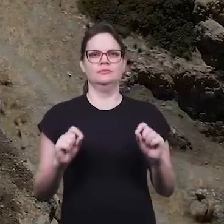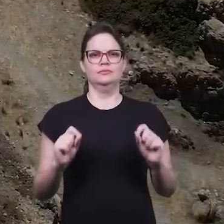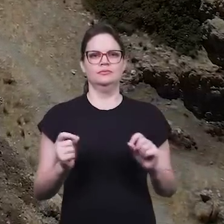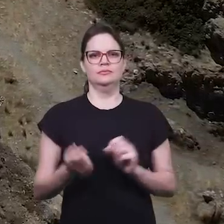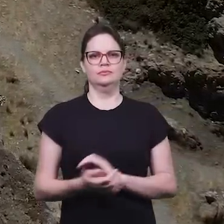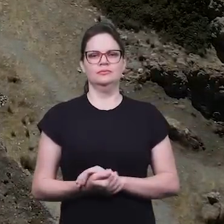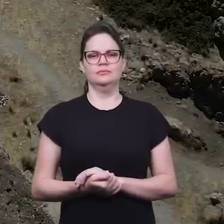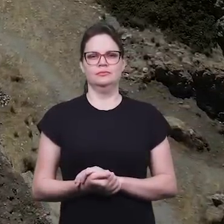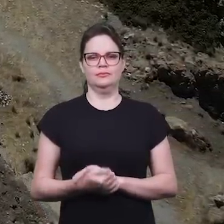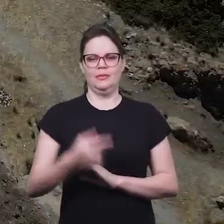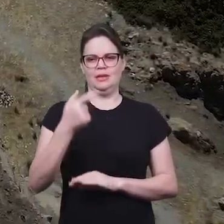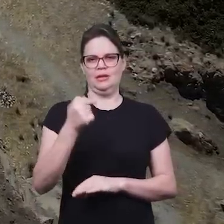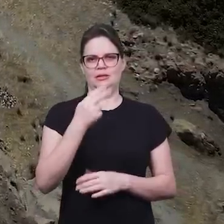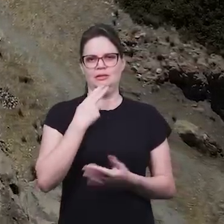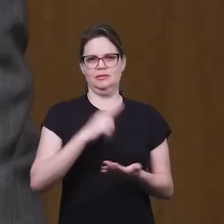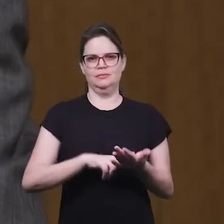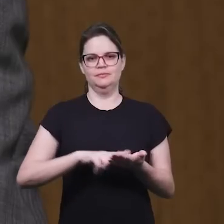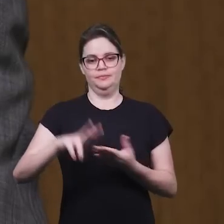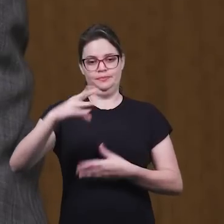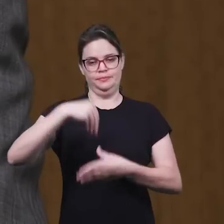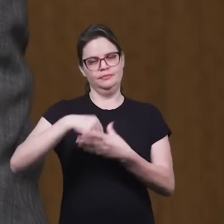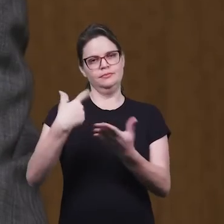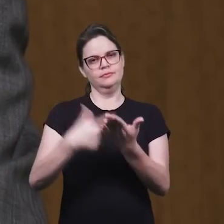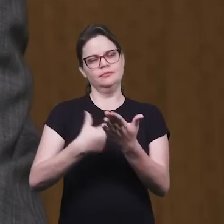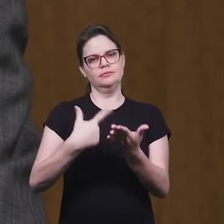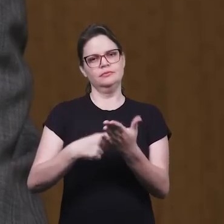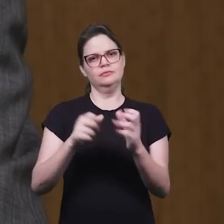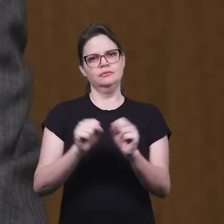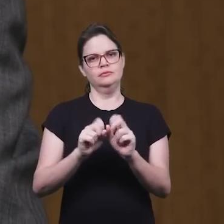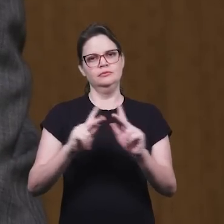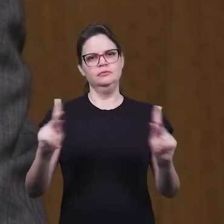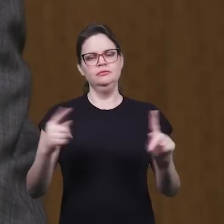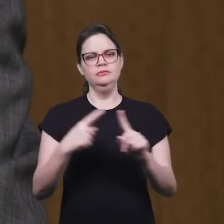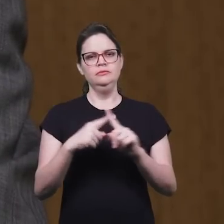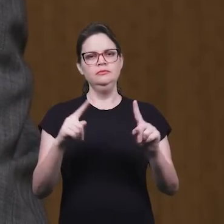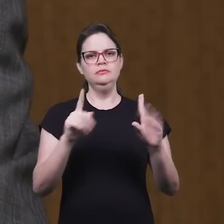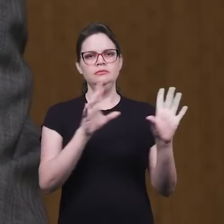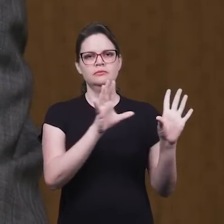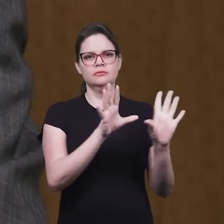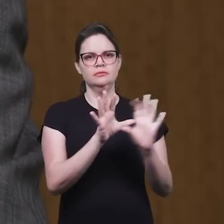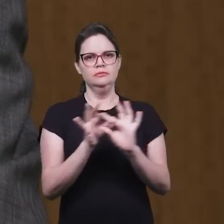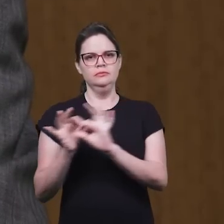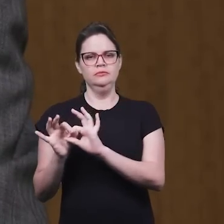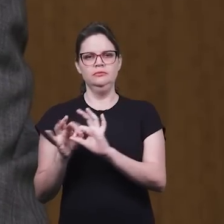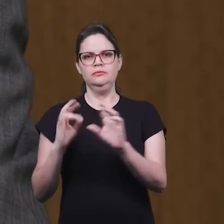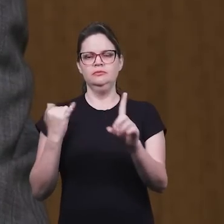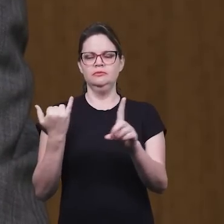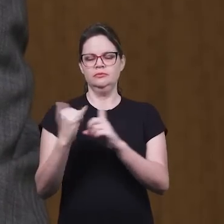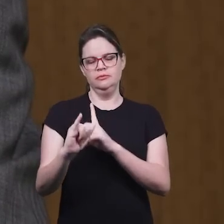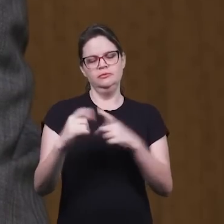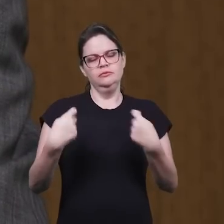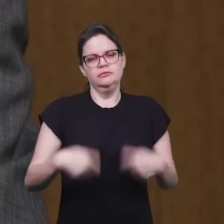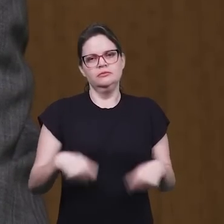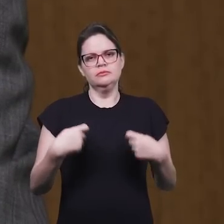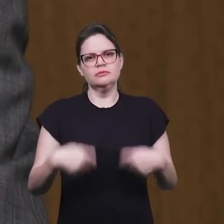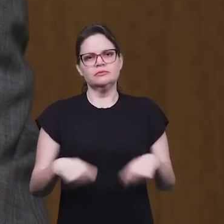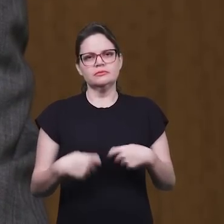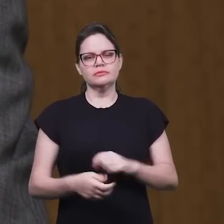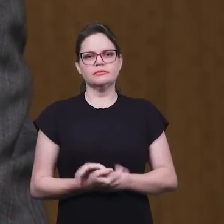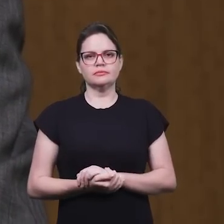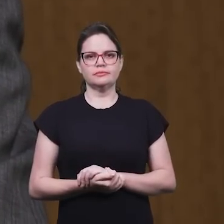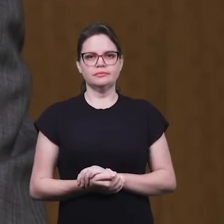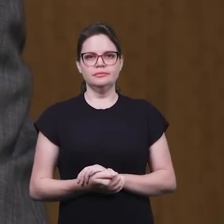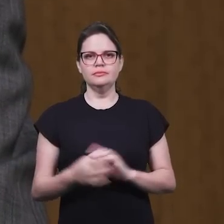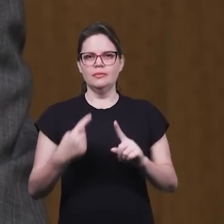questão das 7 cartas do livro de Apocalipse, mas dentro de um contexto que nós chamamos de profético.